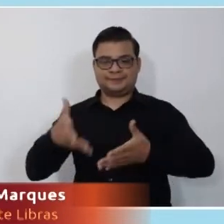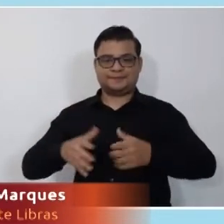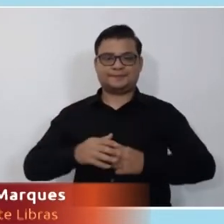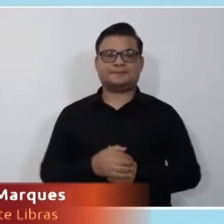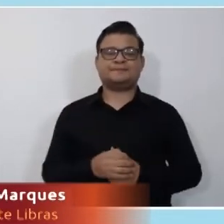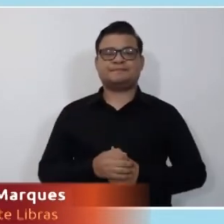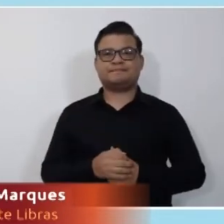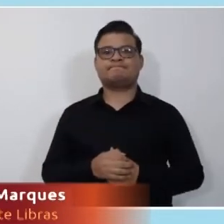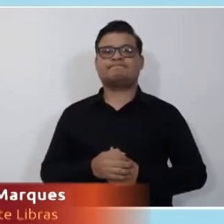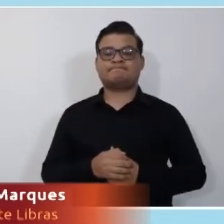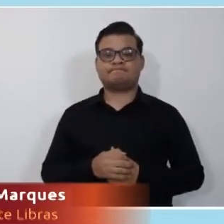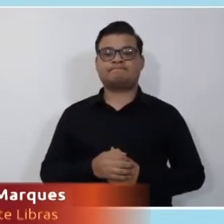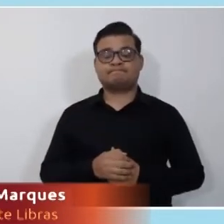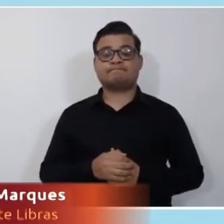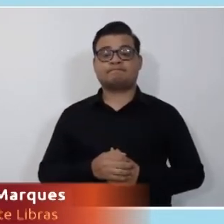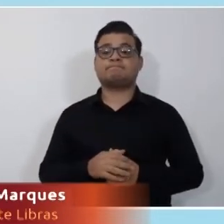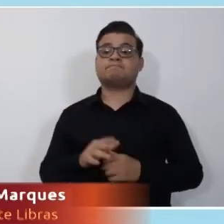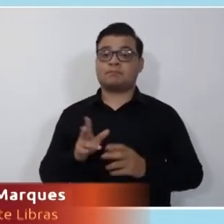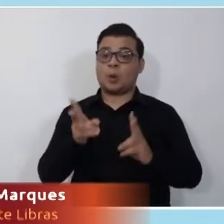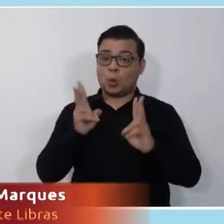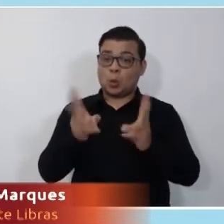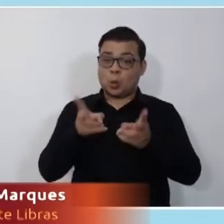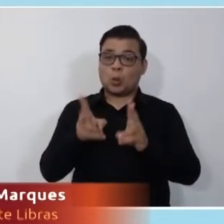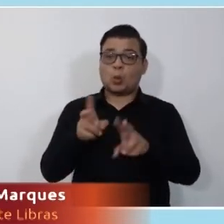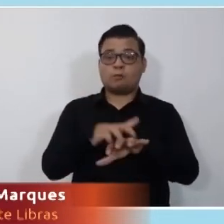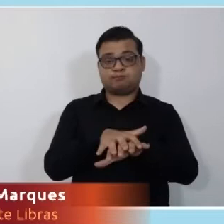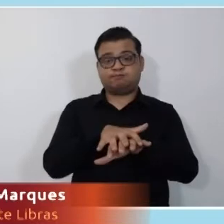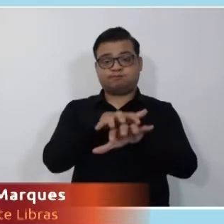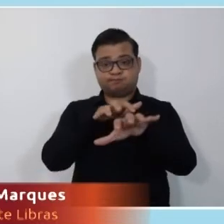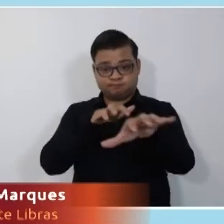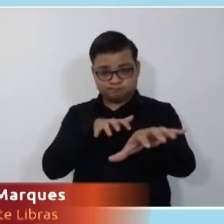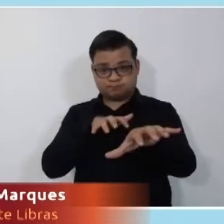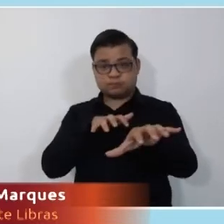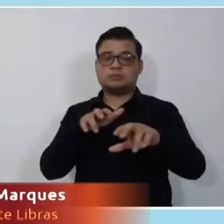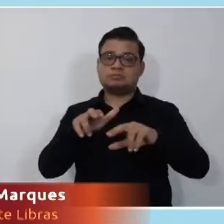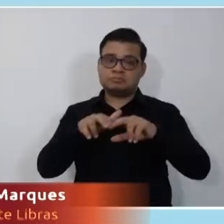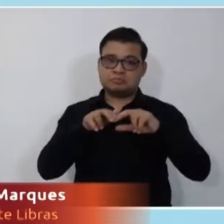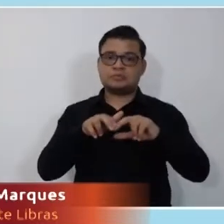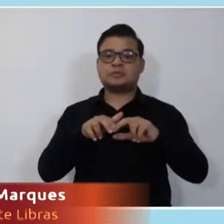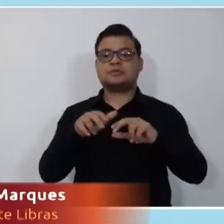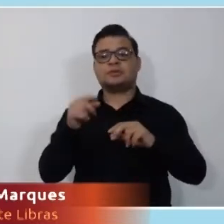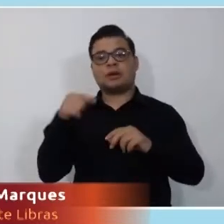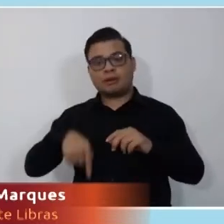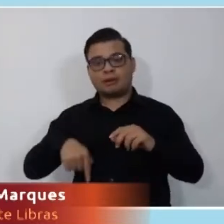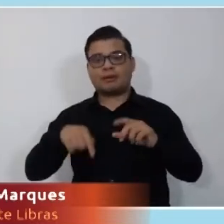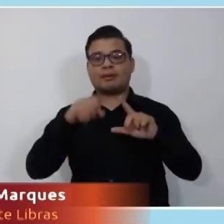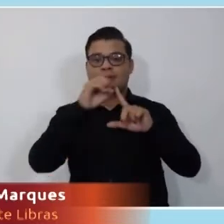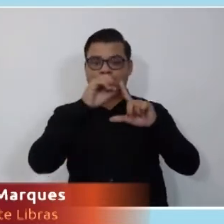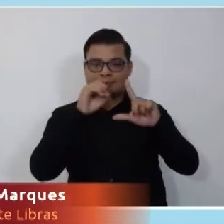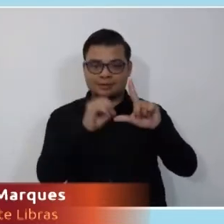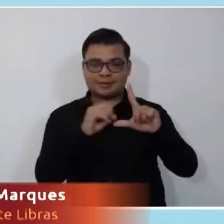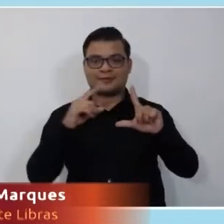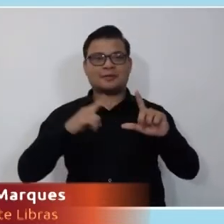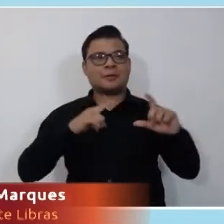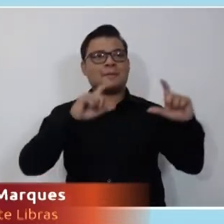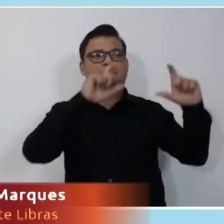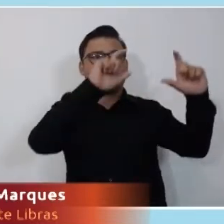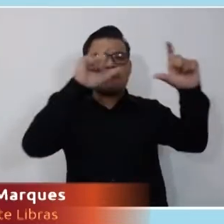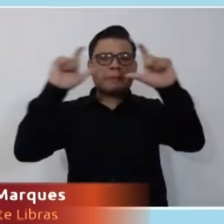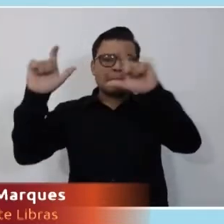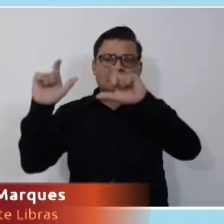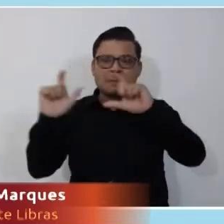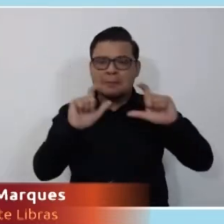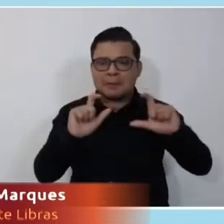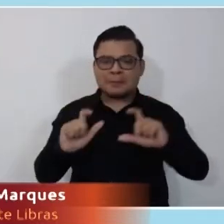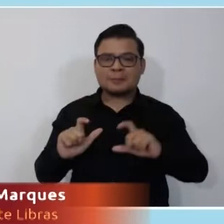em distanciamento, né, fazendo o nosso programa de forma remota, e por isso que você que nos assiste nos vê em diferentes telinhas aí na